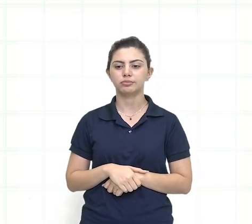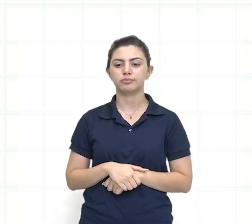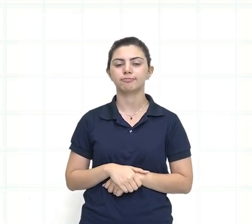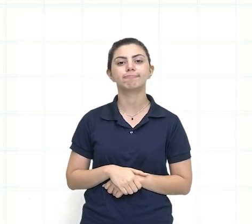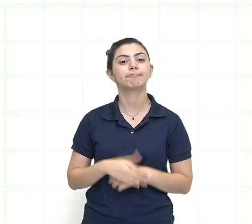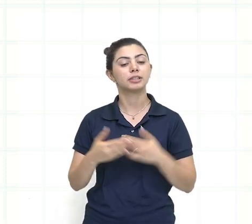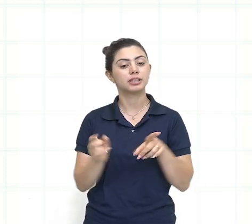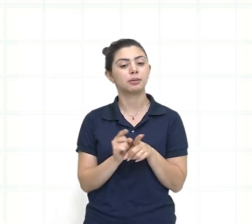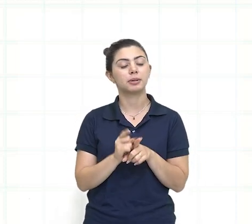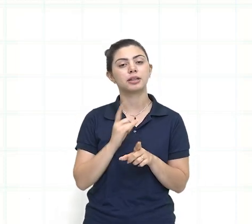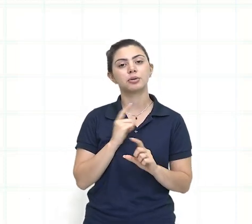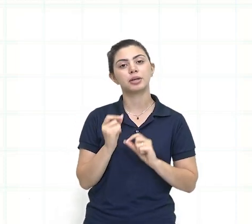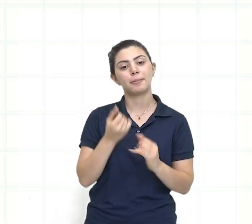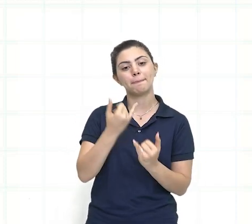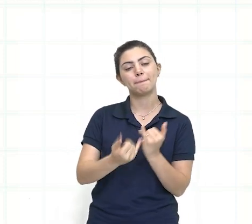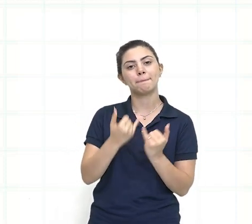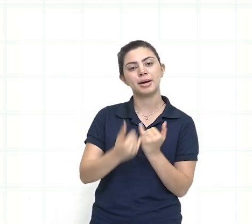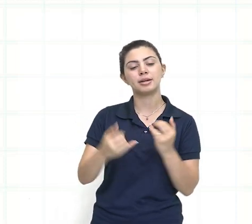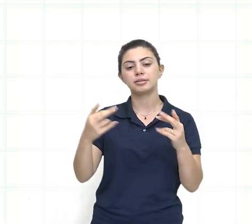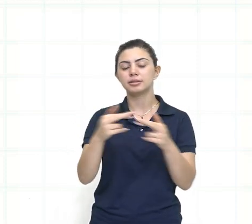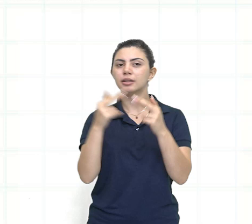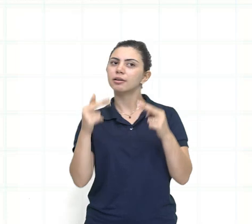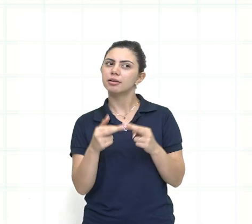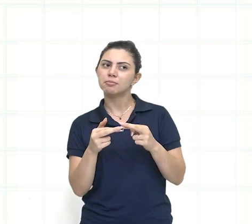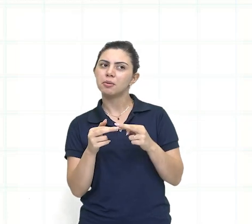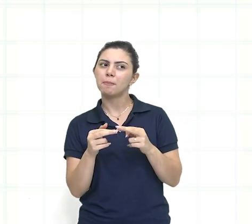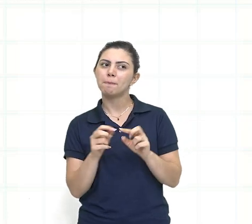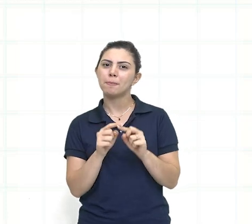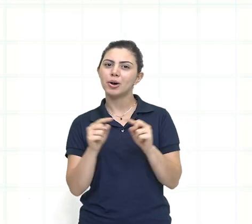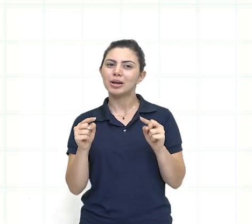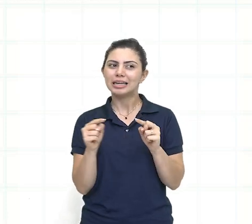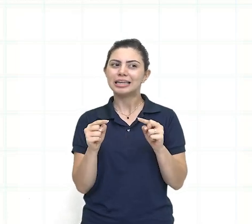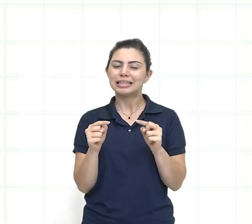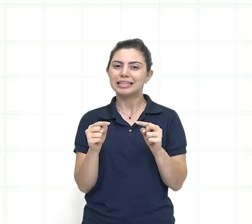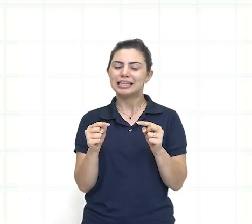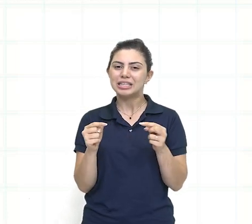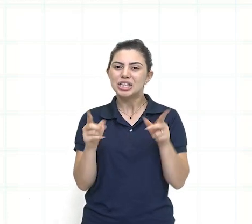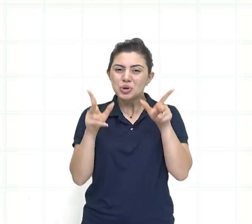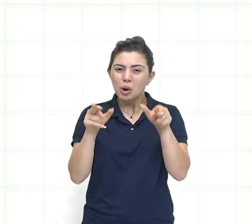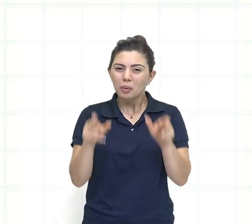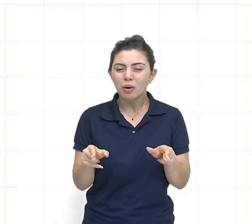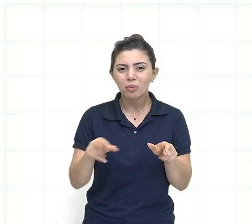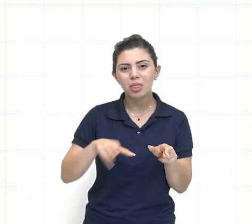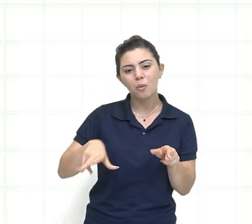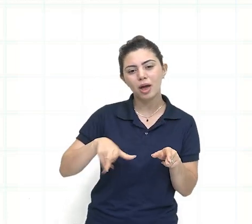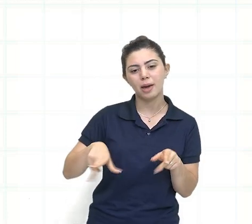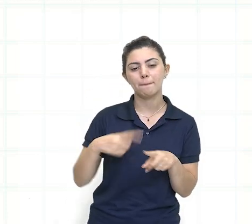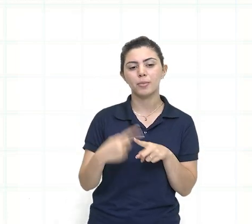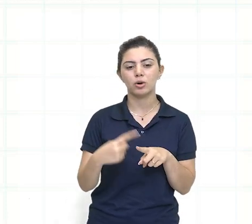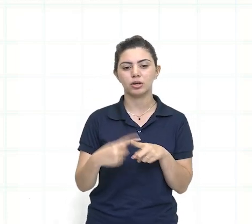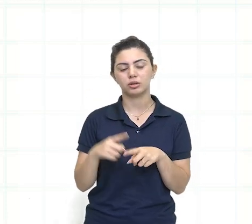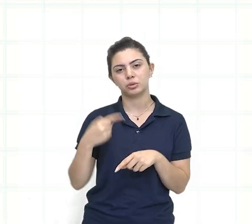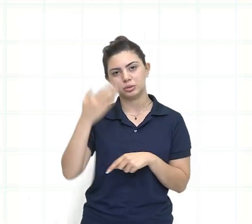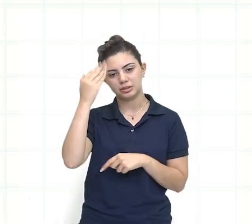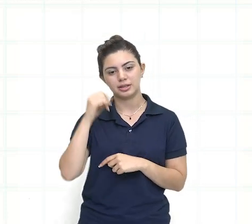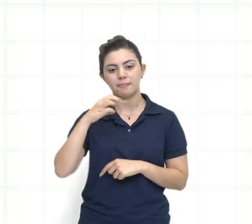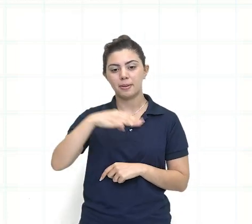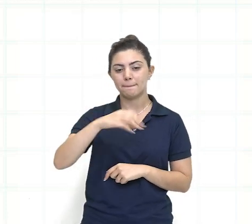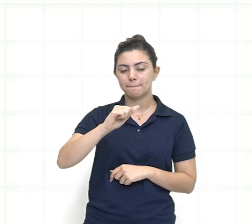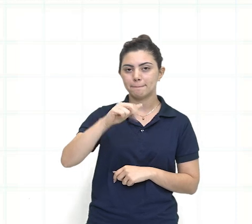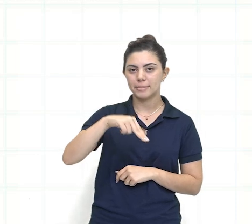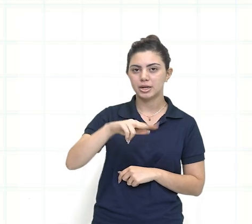rimas parecidas, né? Mas elas não são perfeitas. Por quê? Porque manhã e hortelã, apesar de eles